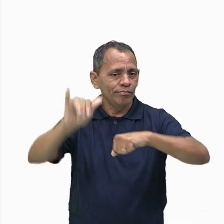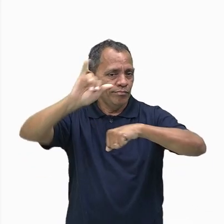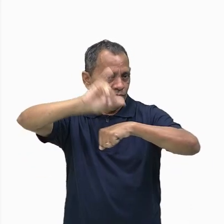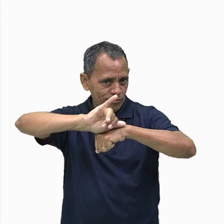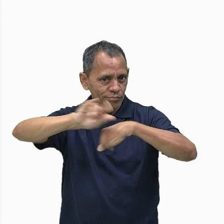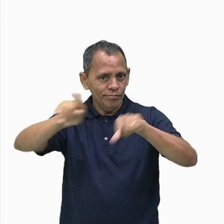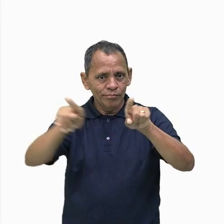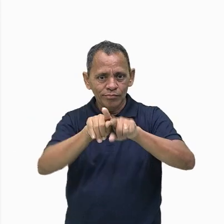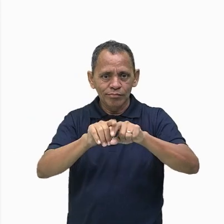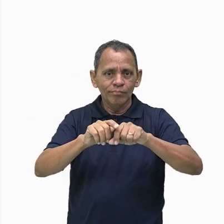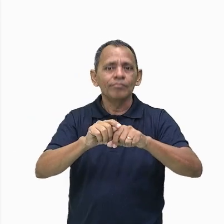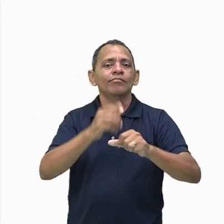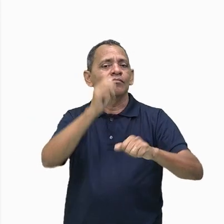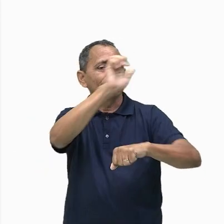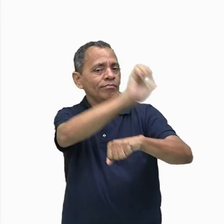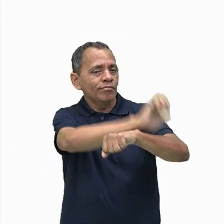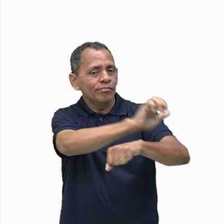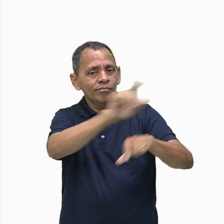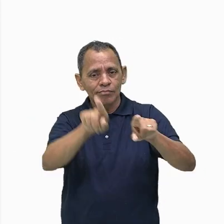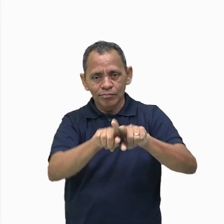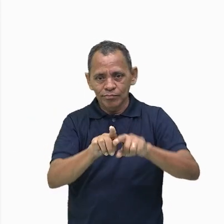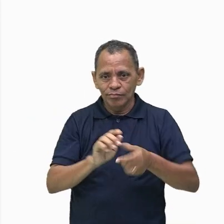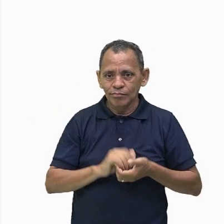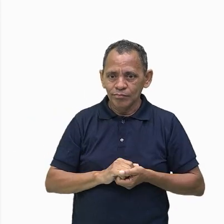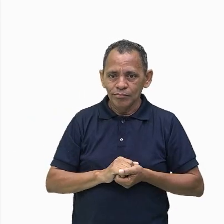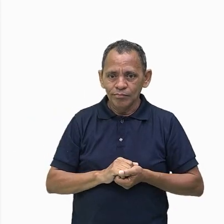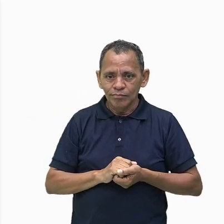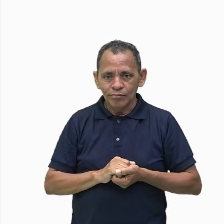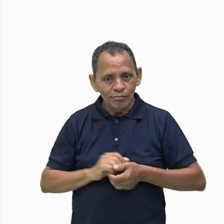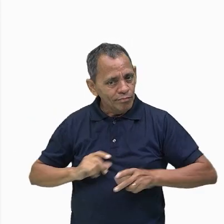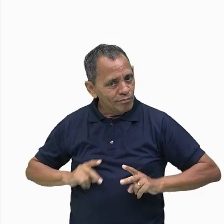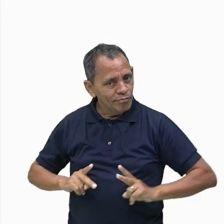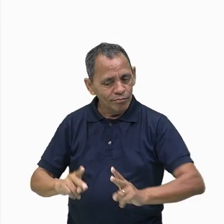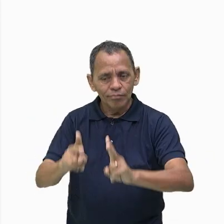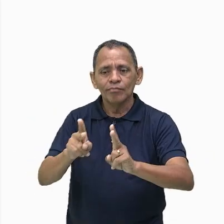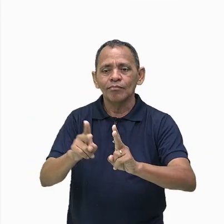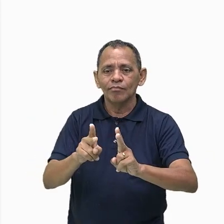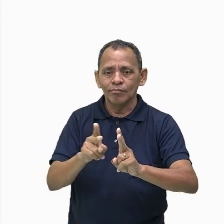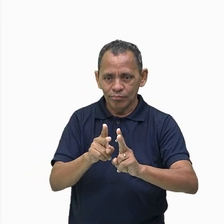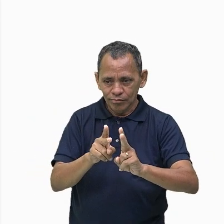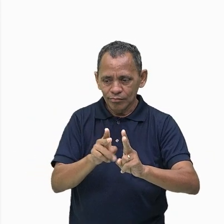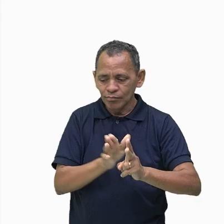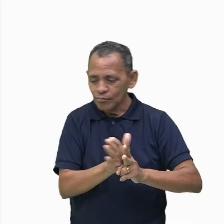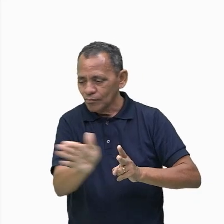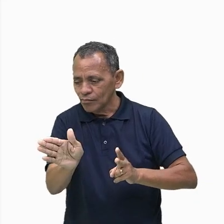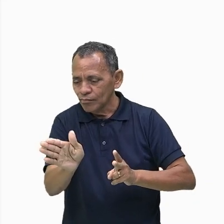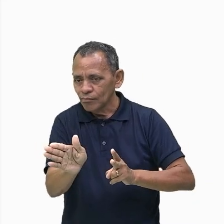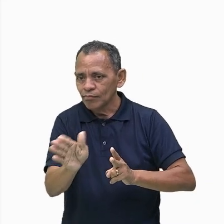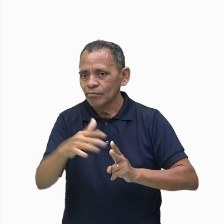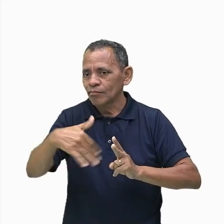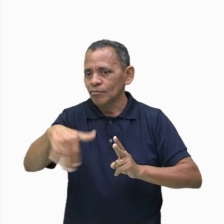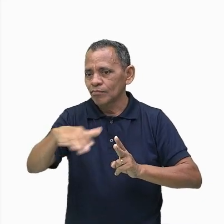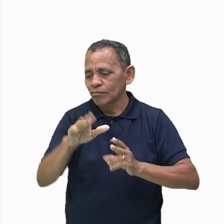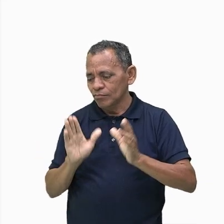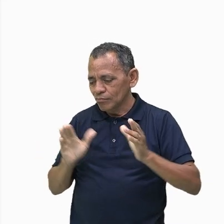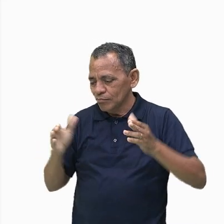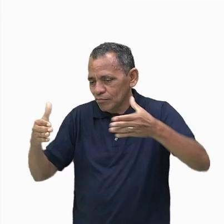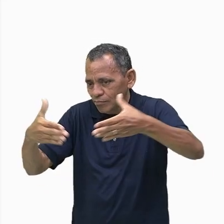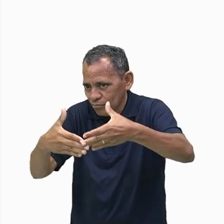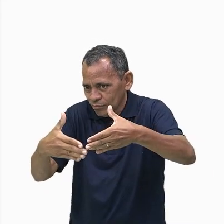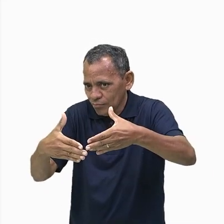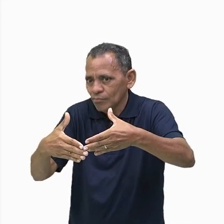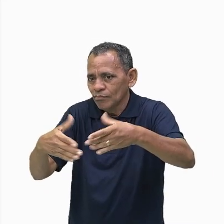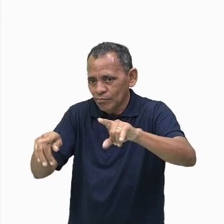vai se estender ali para áreas menos desenvolvidas, como áreas de comunidades,